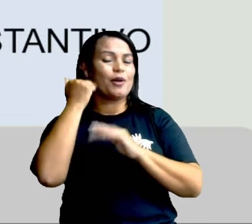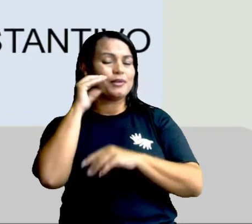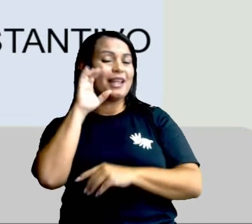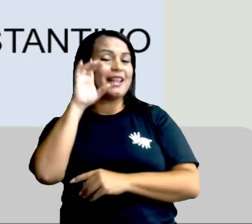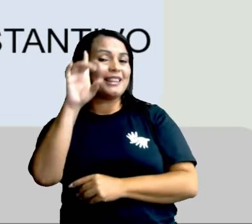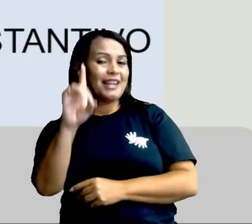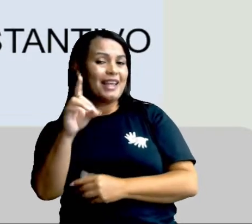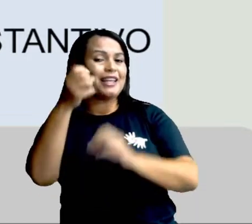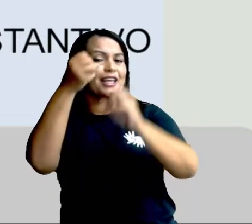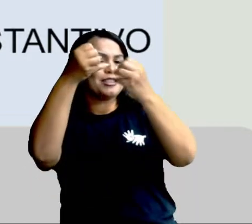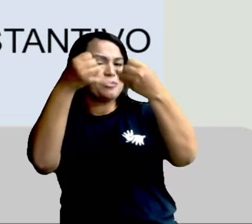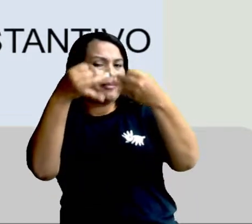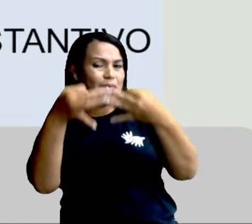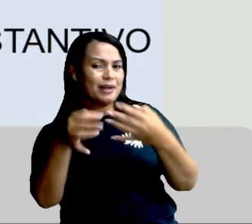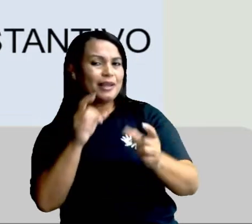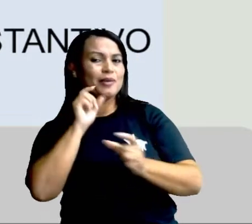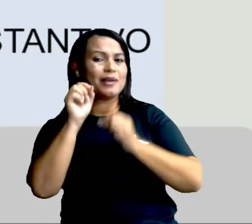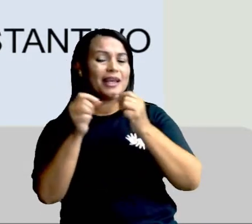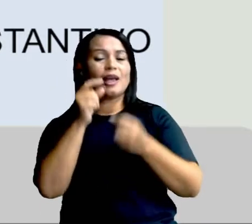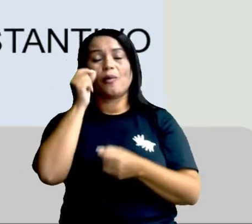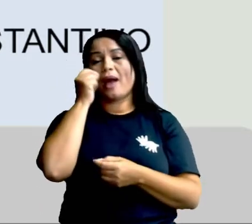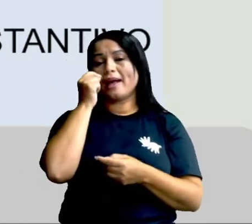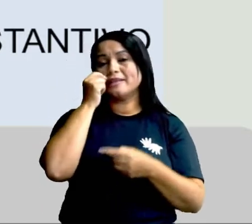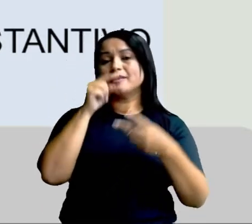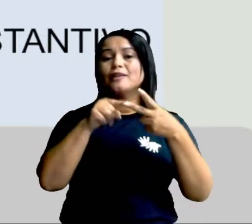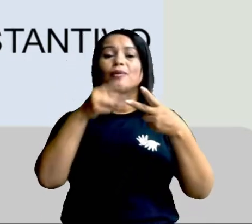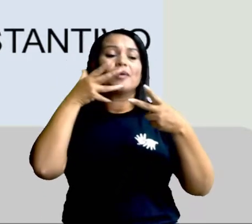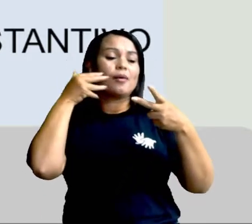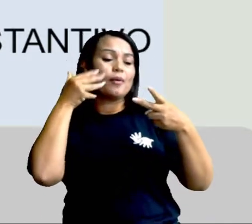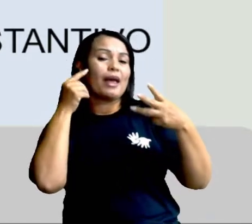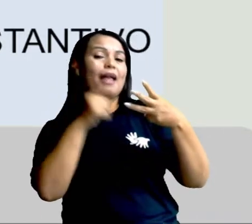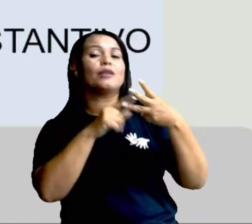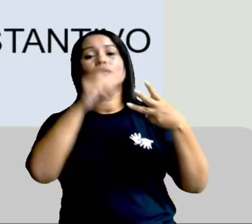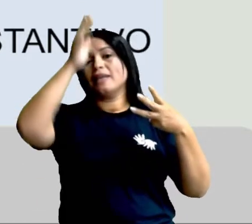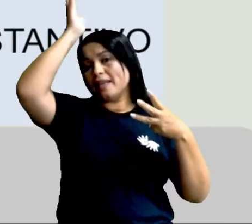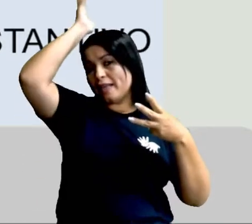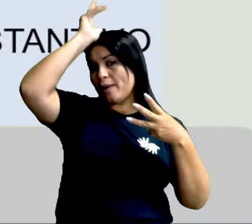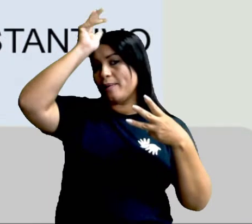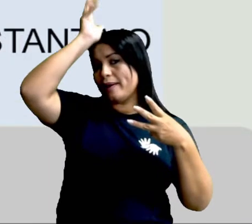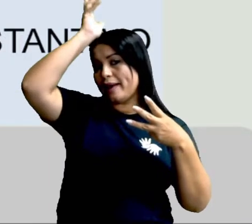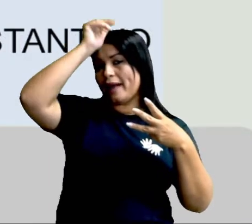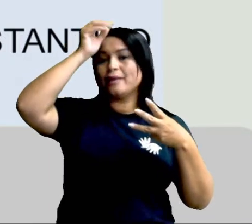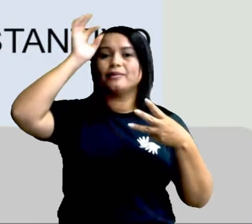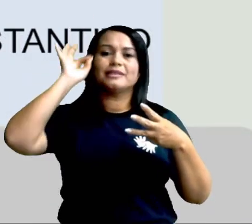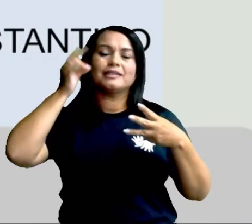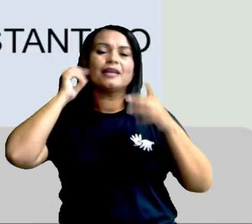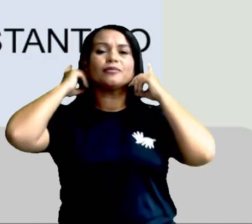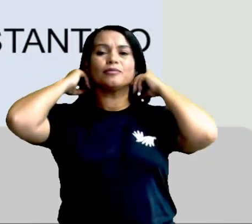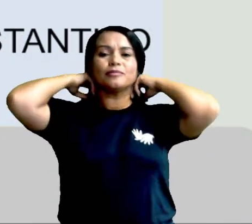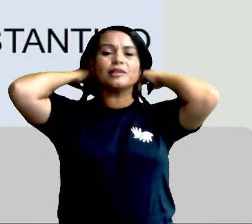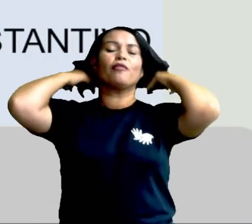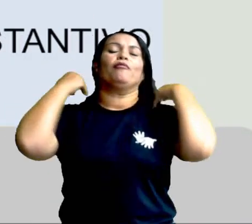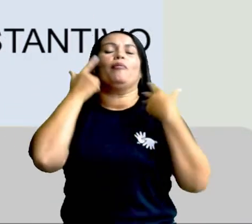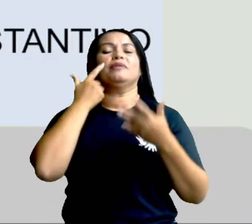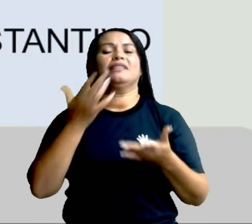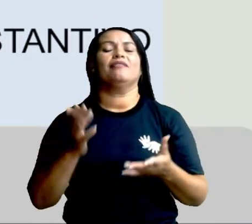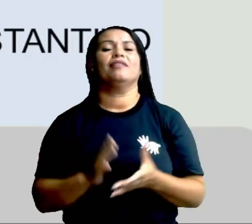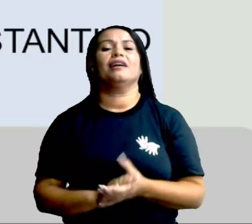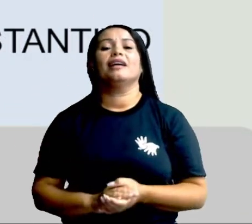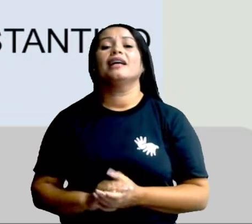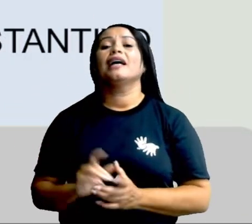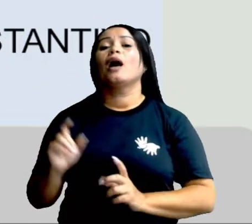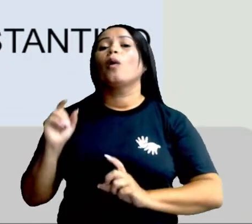certo? Porque está definindo quem é o ratinho, quem é o gato e quem é o galo, tá certo?